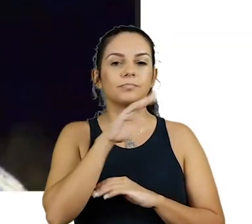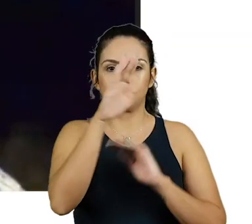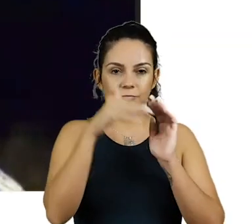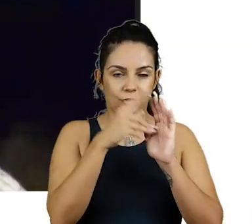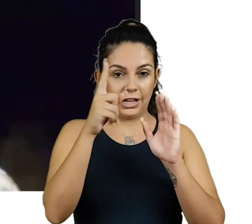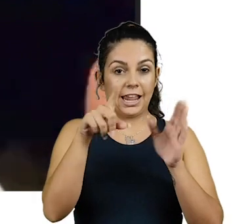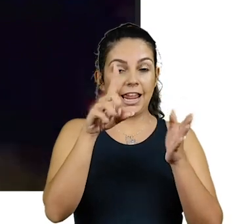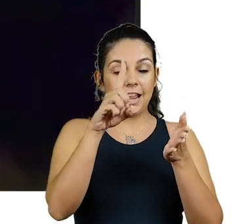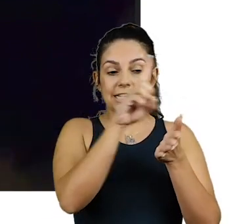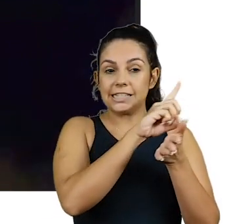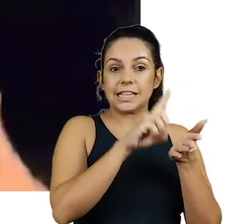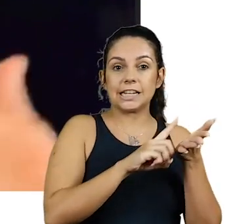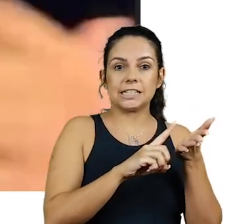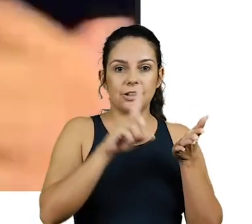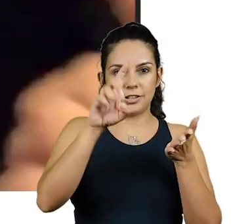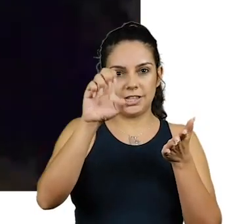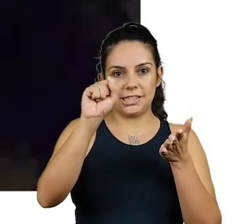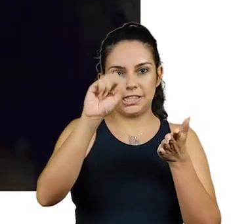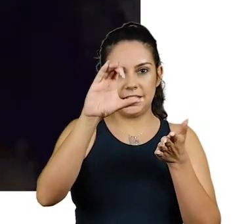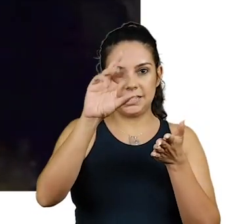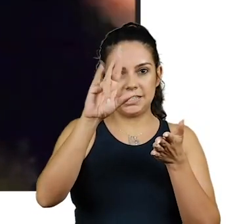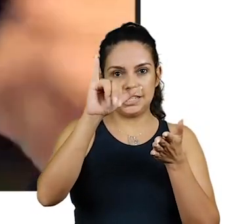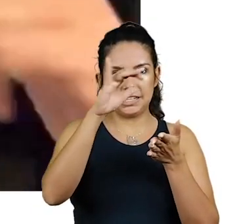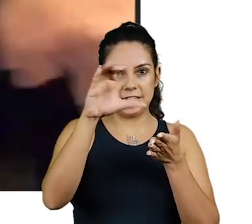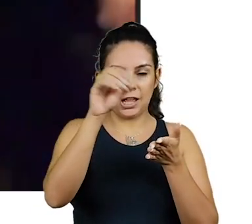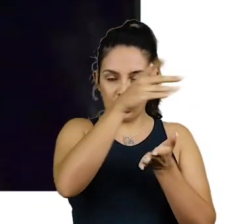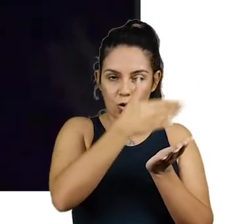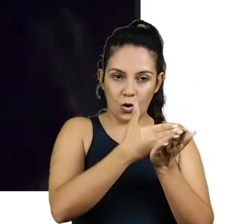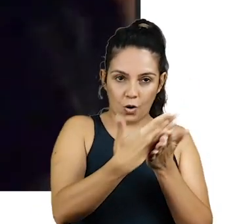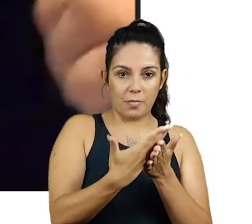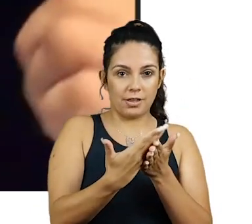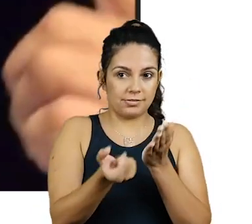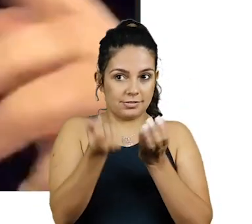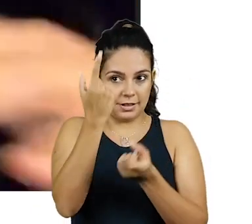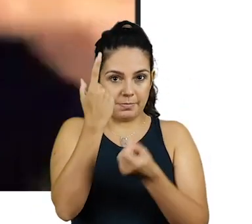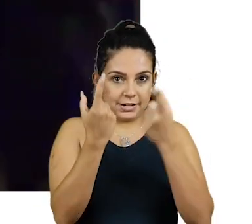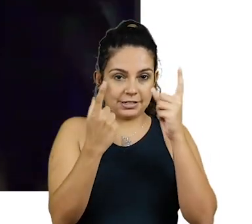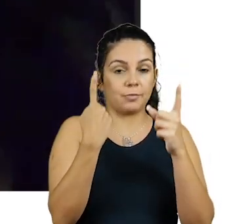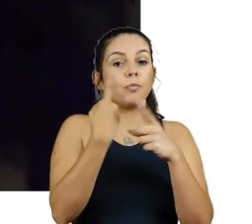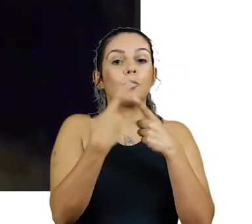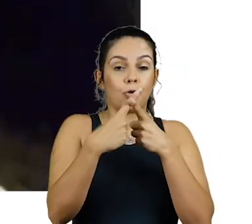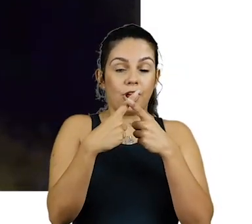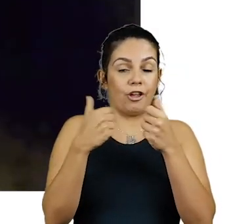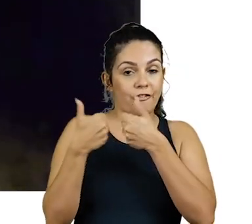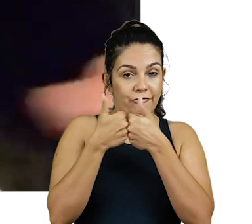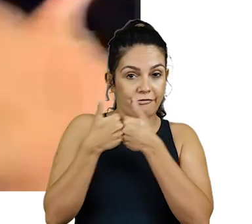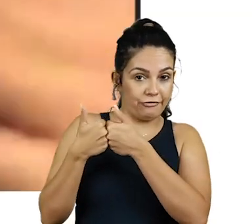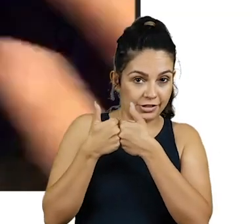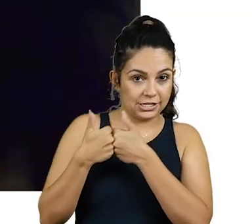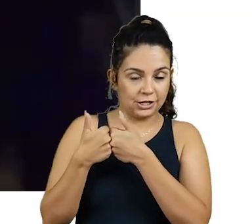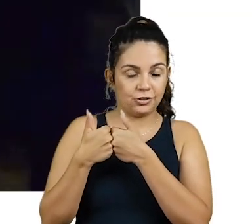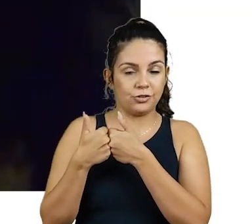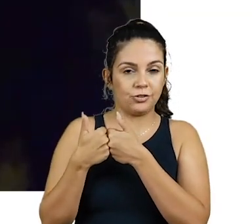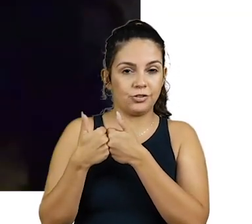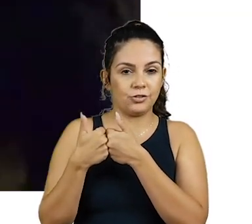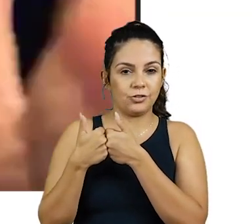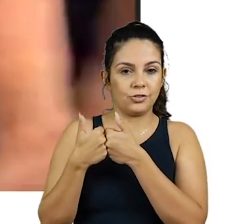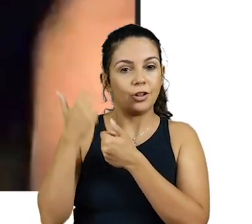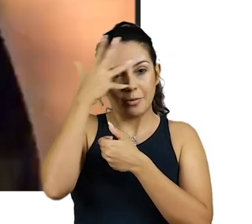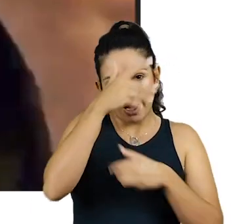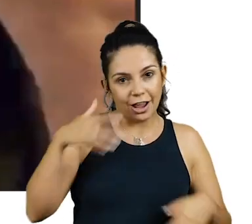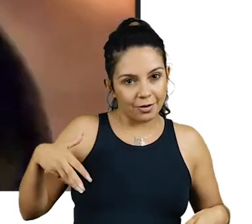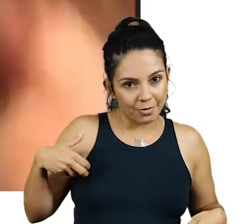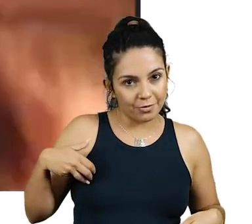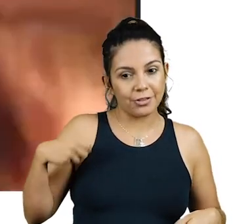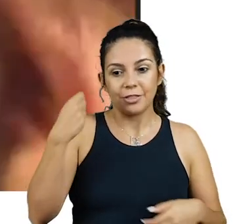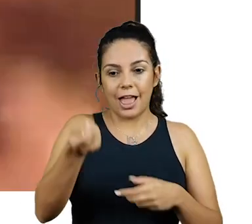praticamente uma descrição. Porque, de fato, eles começaram a aparecer porque os vizinhos em volta, de prédios mais altos, deviam achar bonito, o macaco